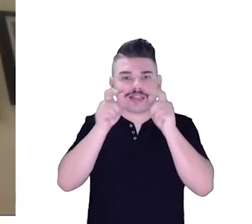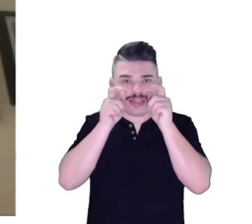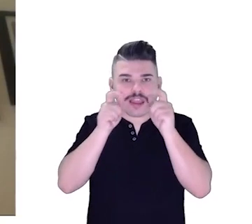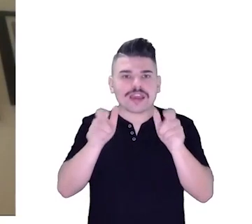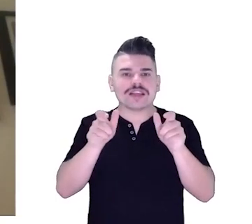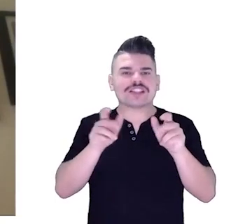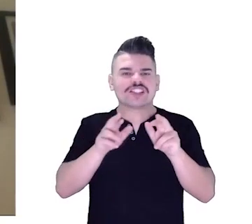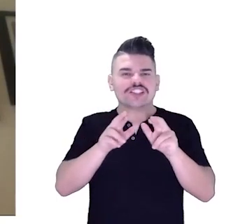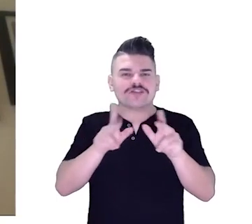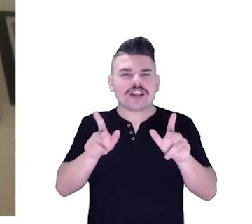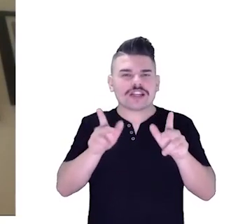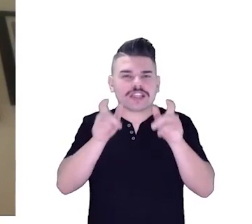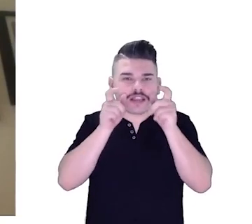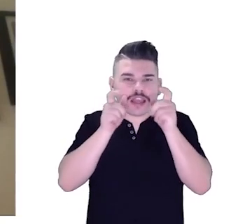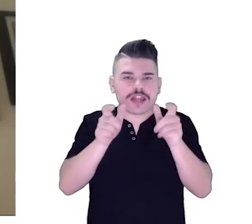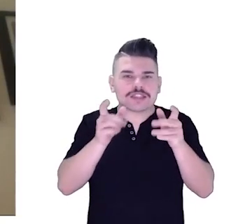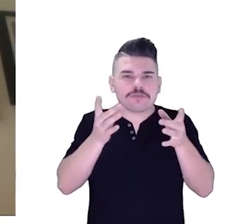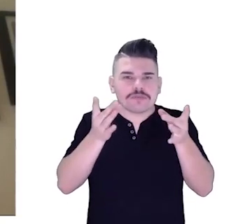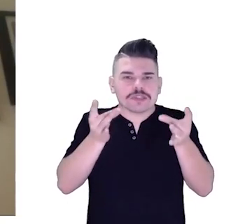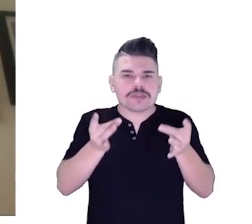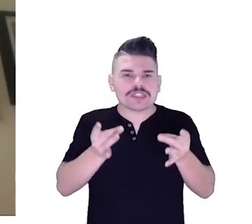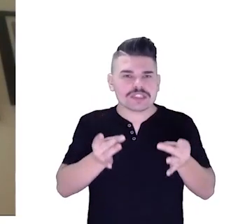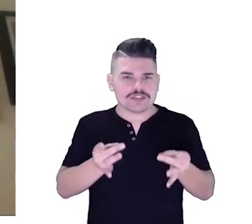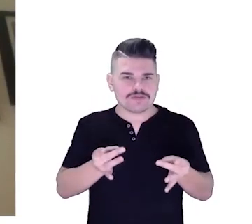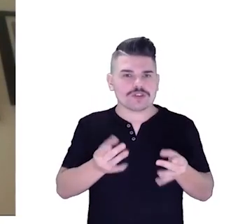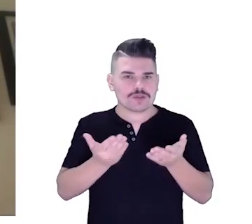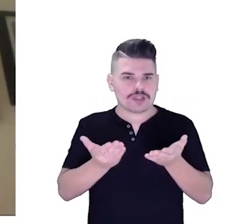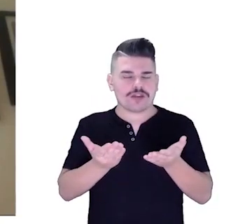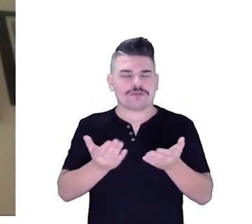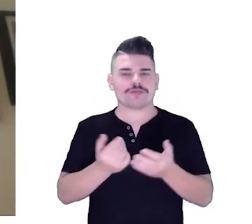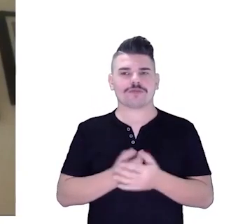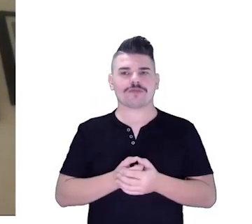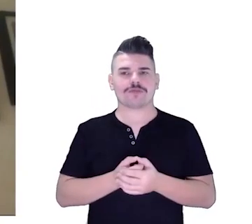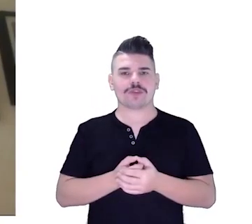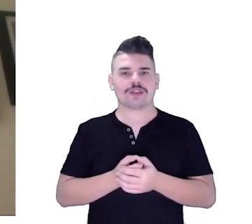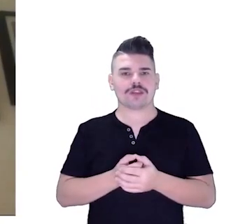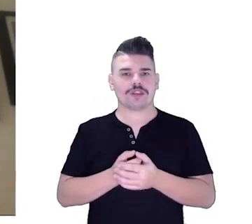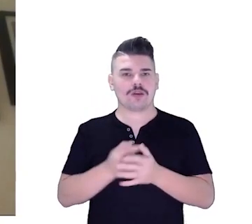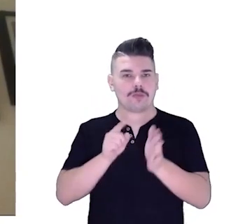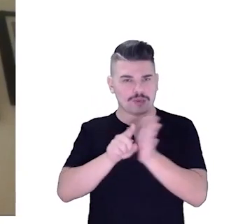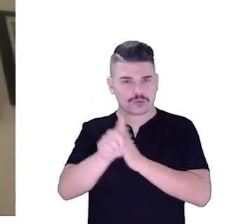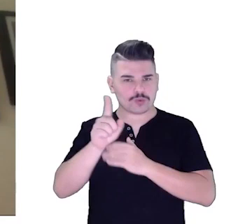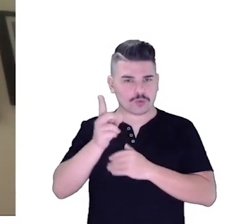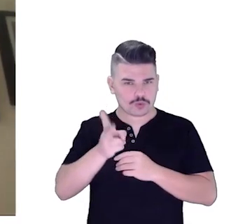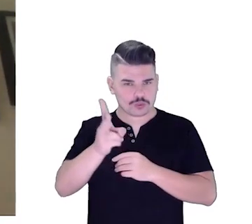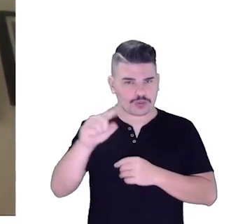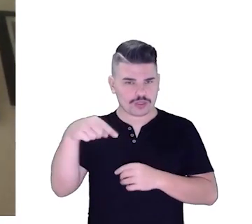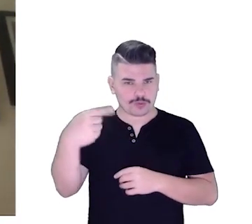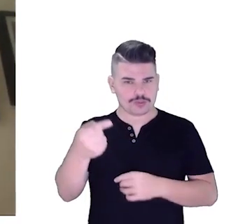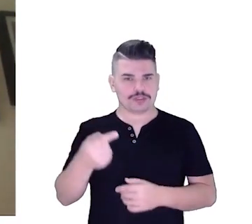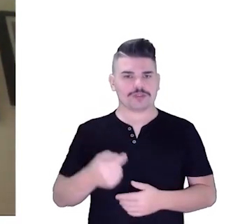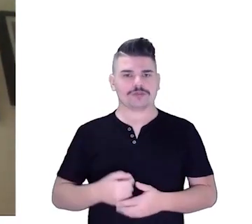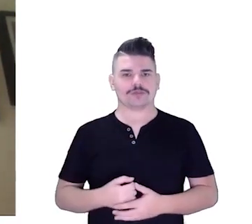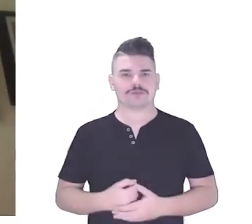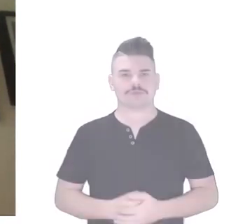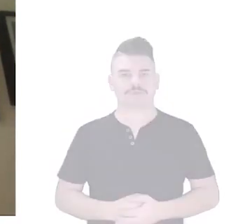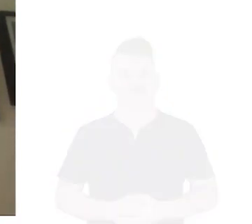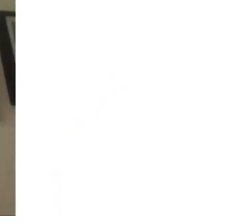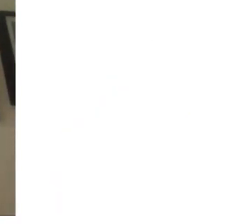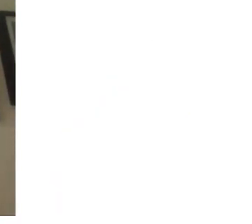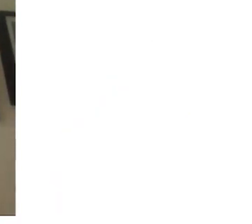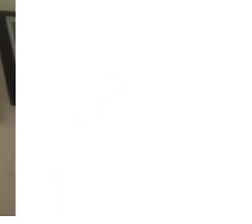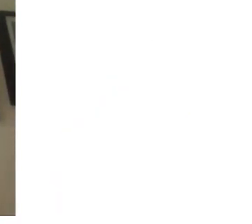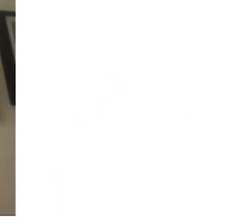que estão interessados em coisas muito específicas, né? Eu continuo com a pergunta, Thiago.